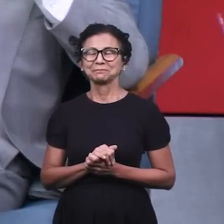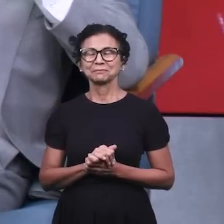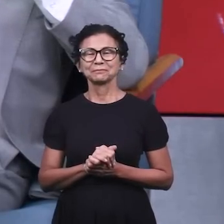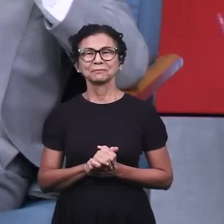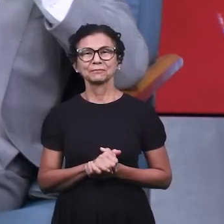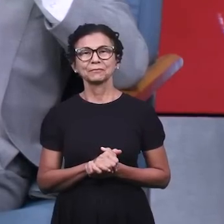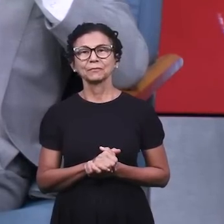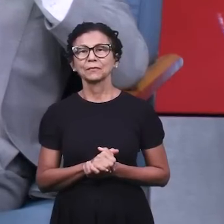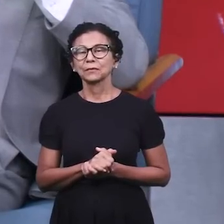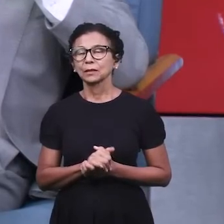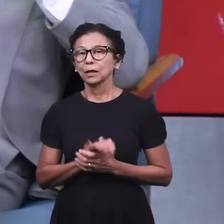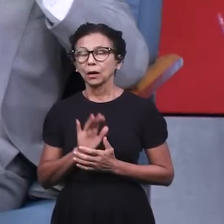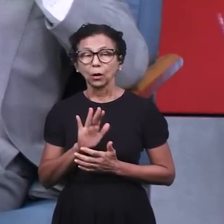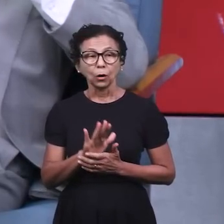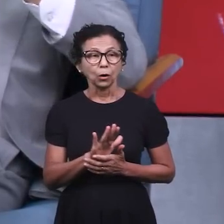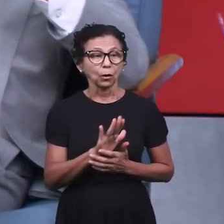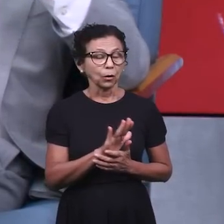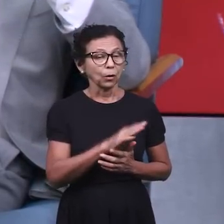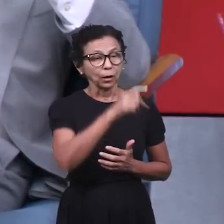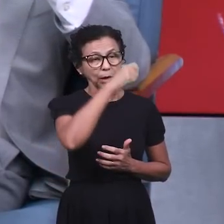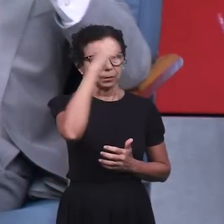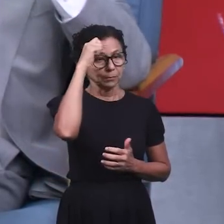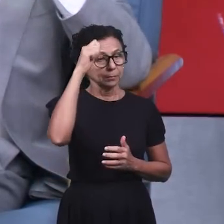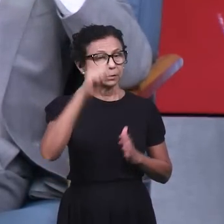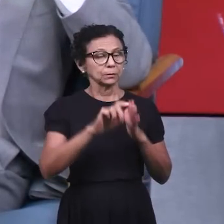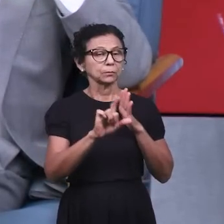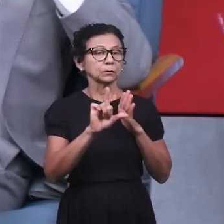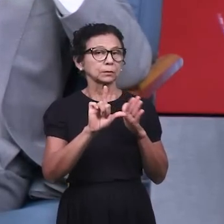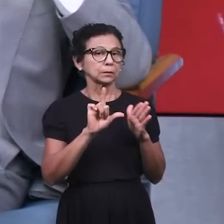Veja uma coisa que aconteceu, Amadeu, antes, né?